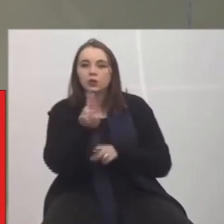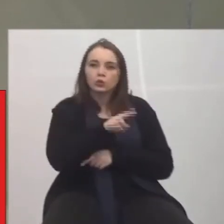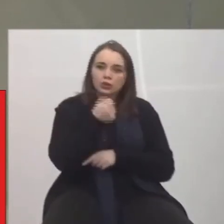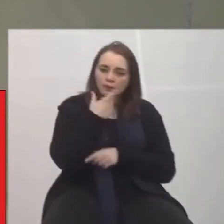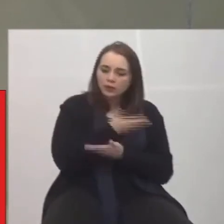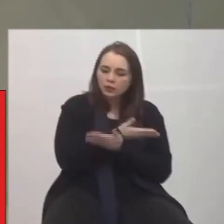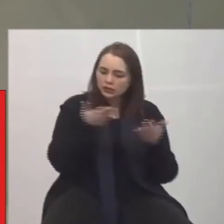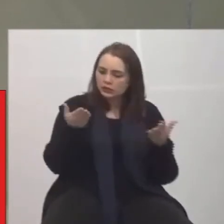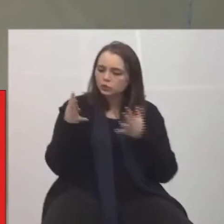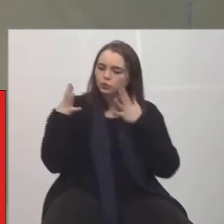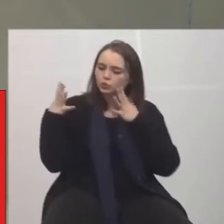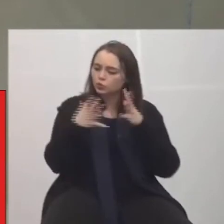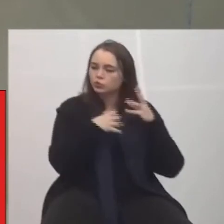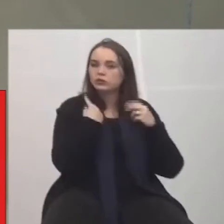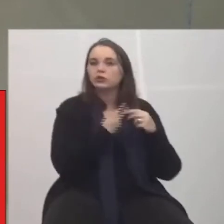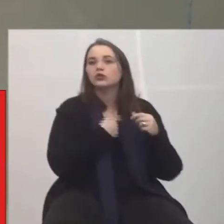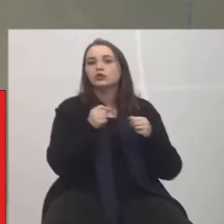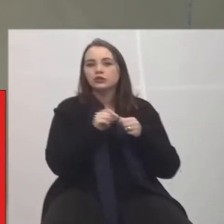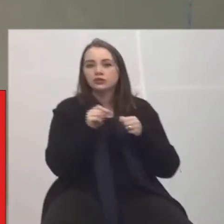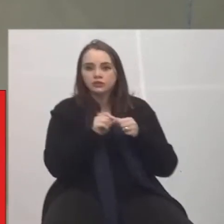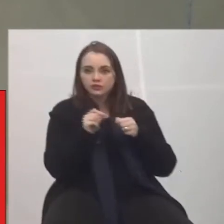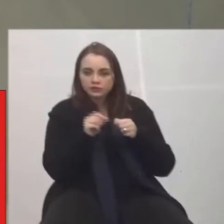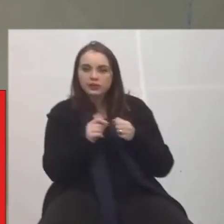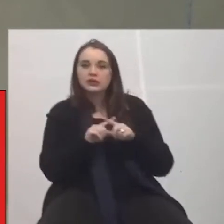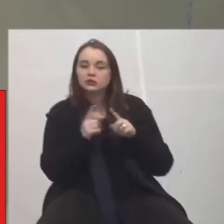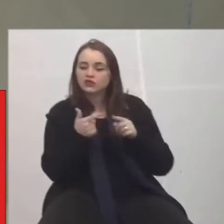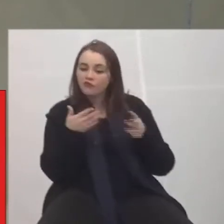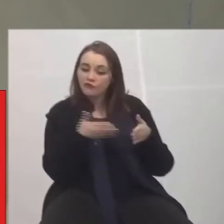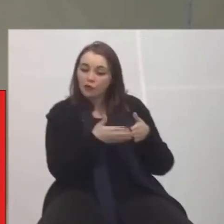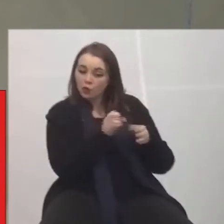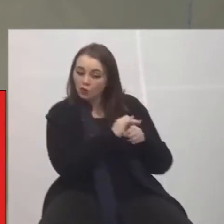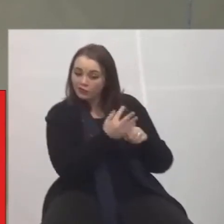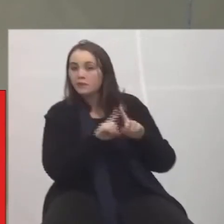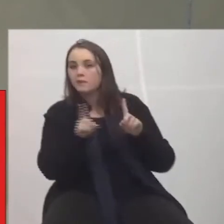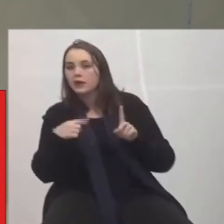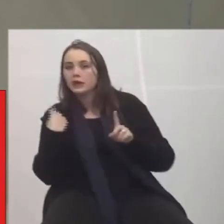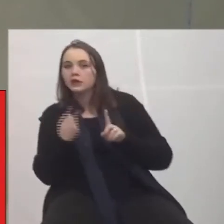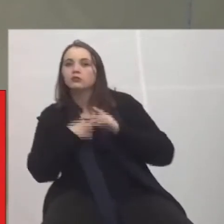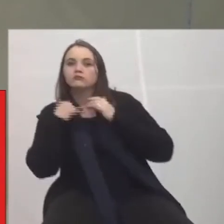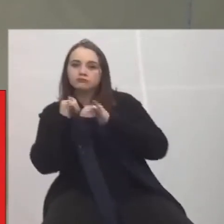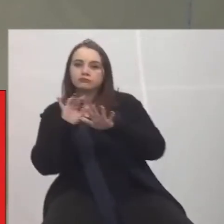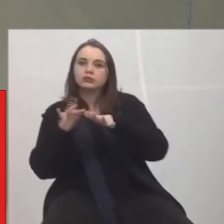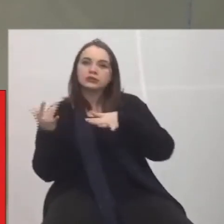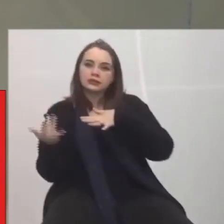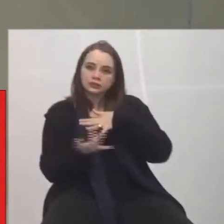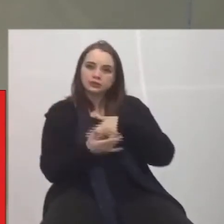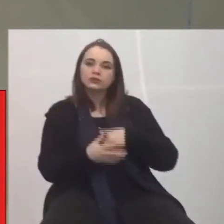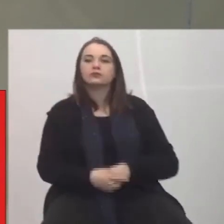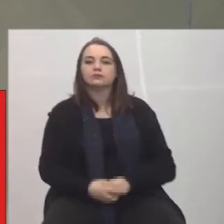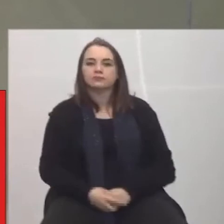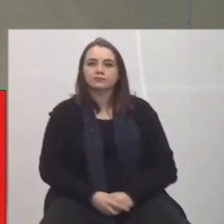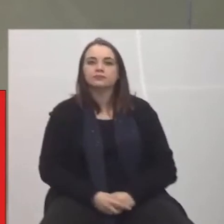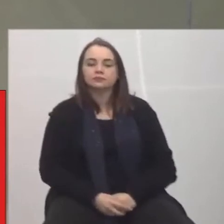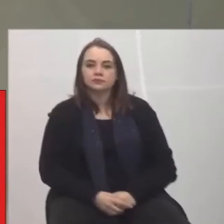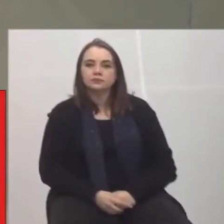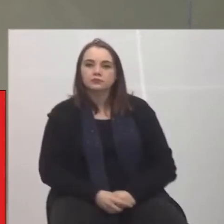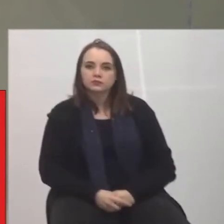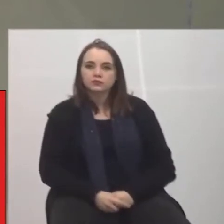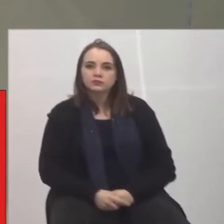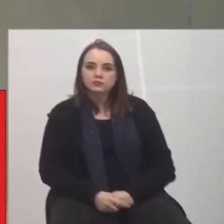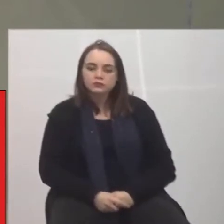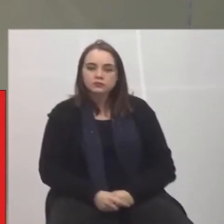ações que não tiveram tanto foco na Covid, mas que mantiveram aí as mídias